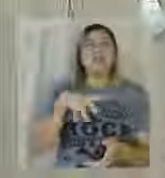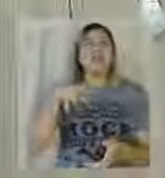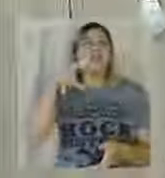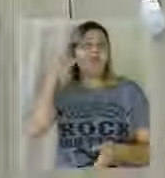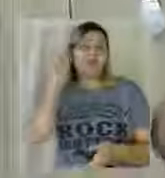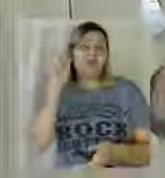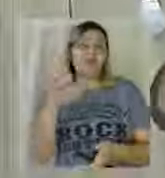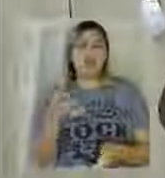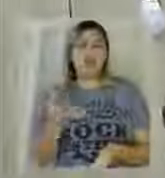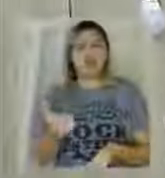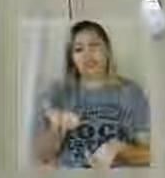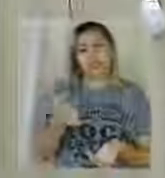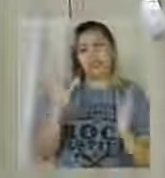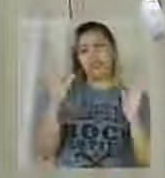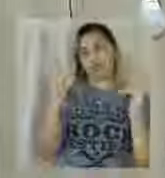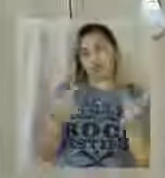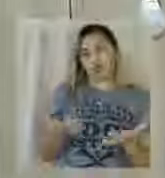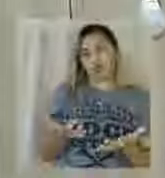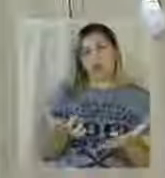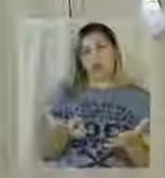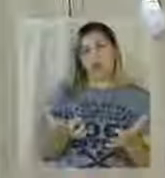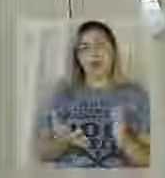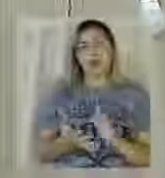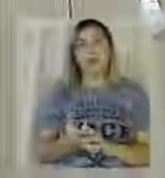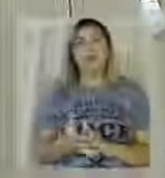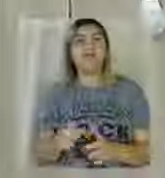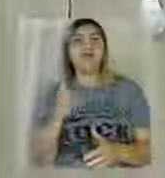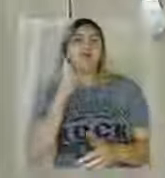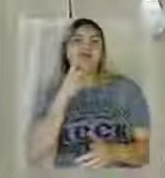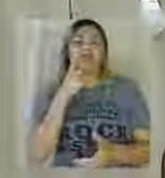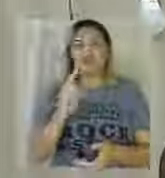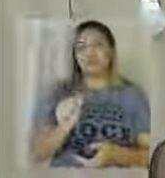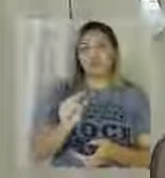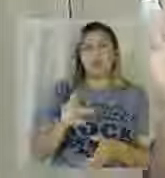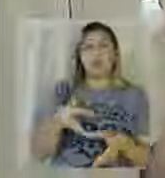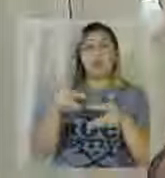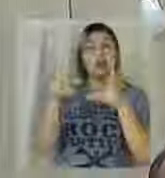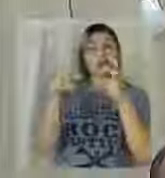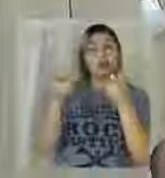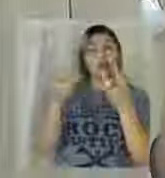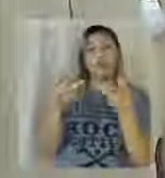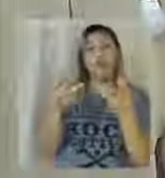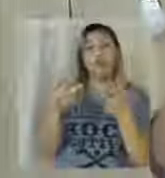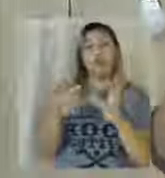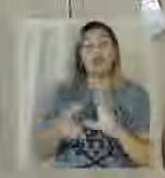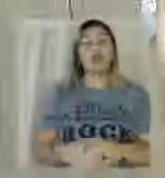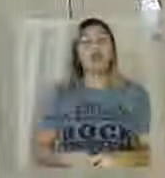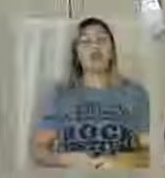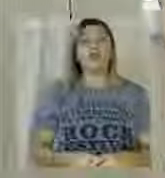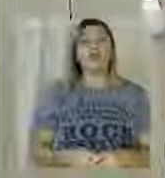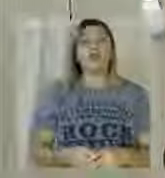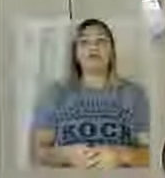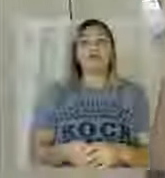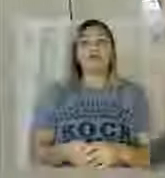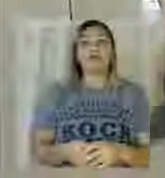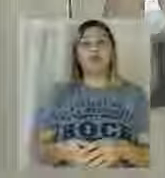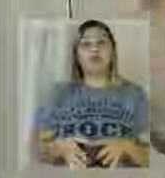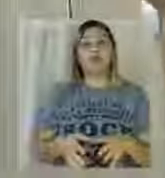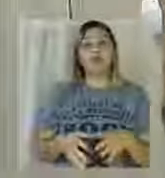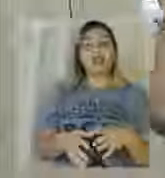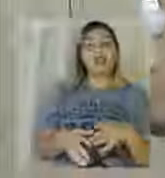comigo. Perguntando, pode namorar, pode ficar. Eu percebia e deixava essa pessoa